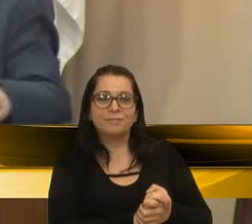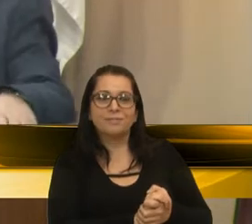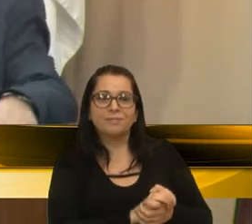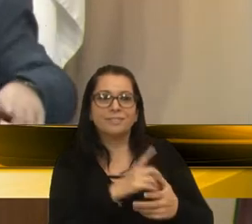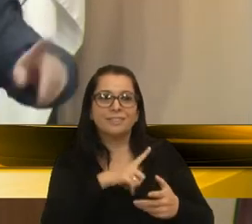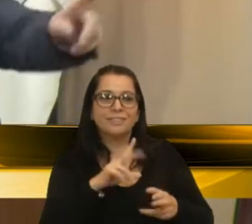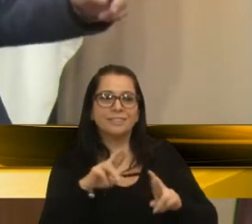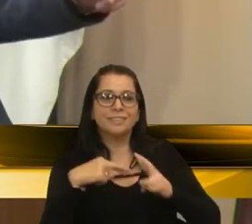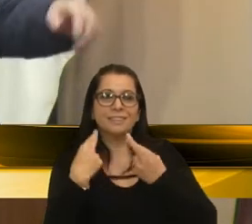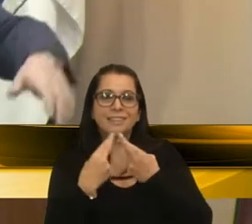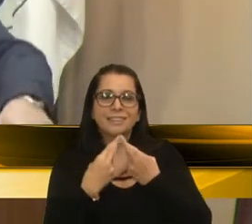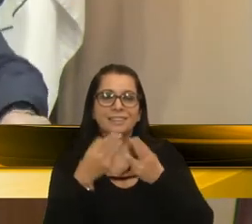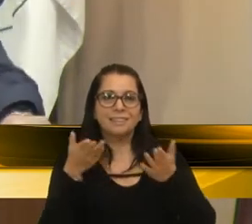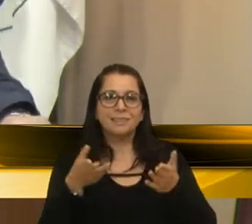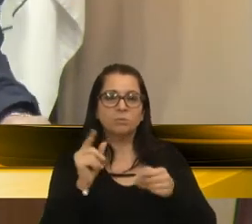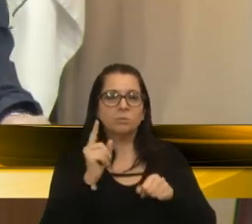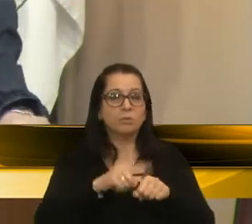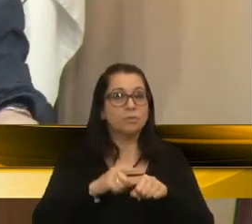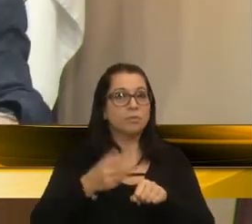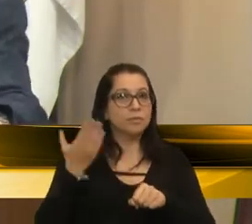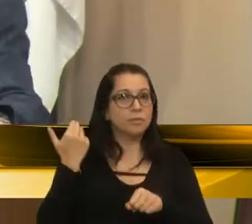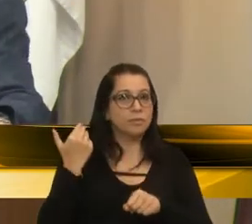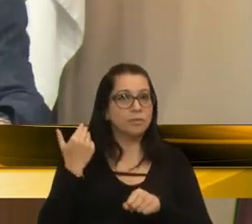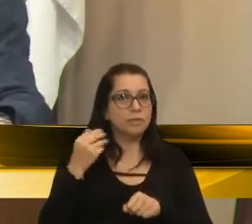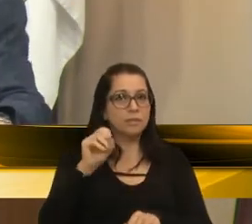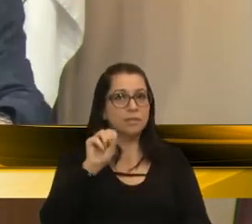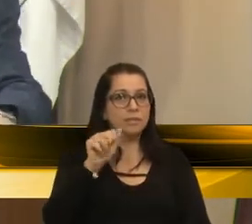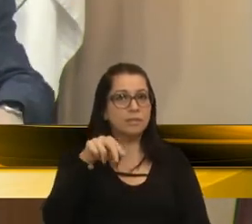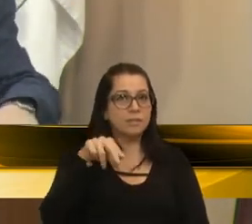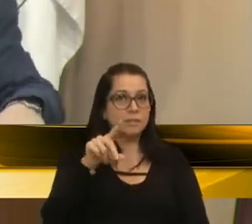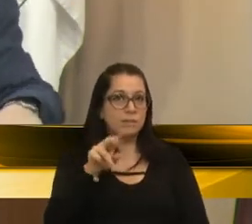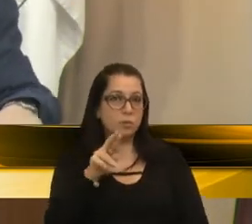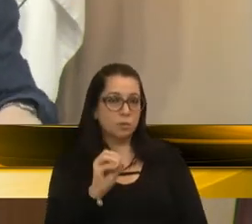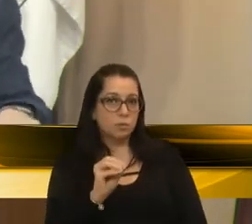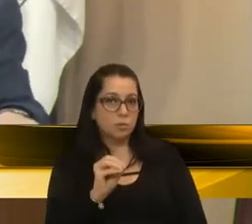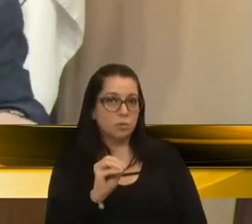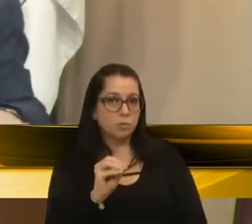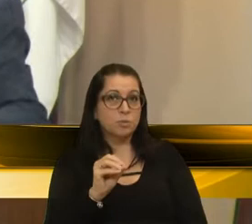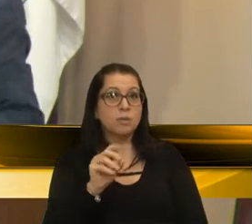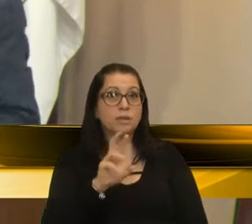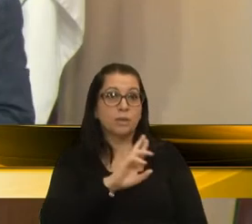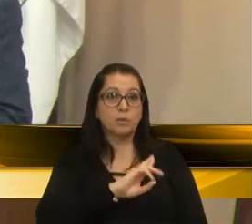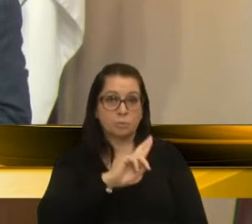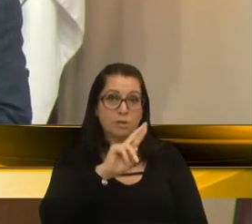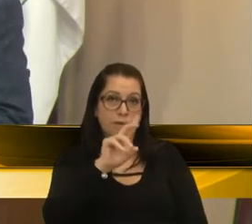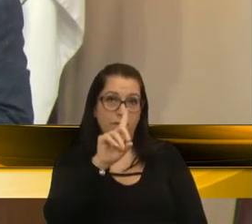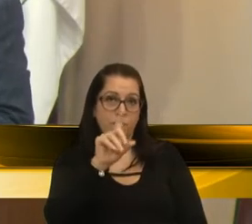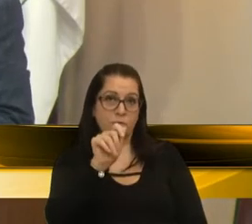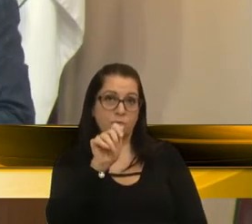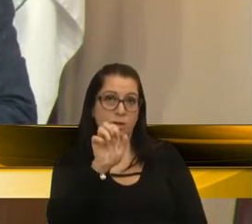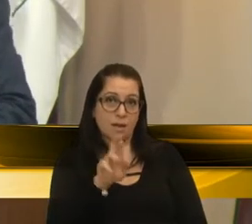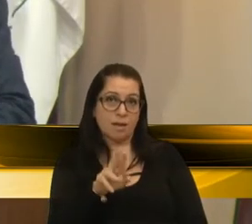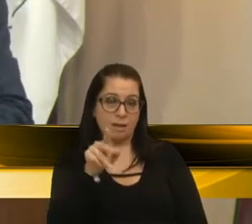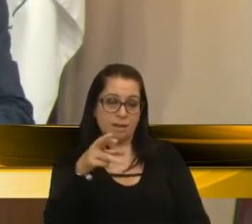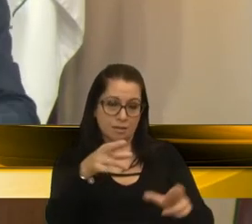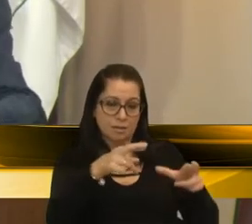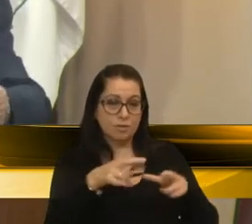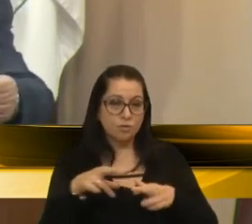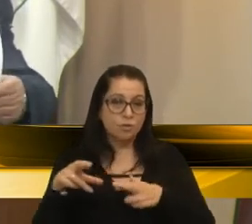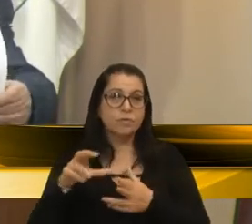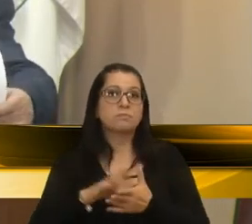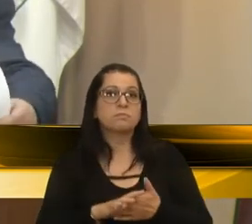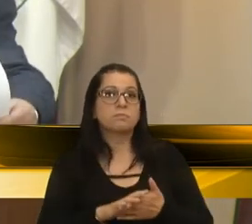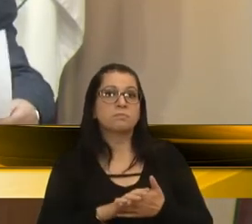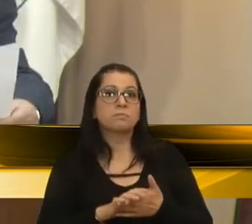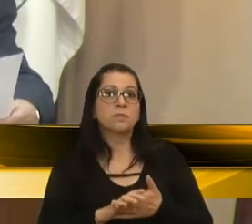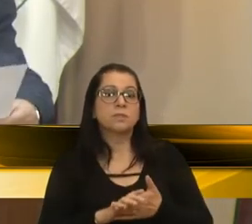estivemos reunidos agora, recentemente, com o Sandro, nosso superintendente do DAER, aqui da região, e